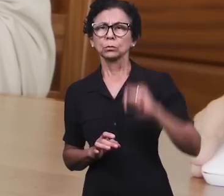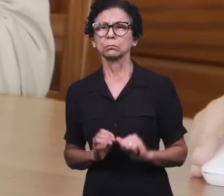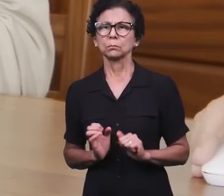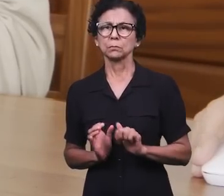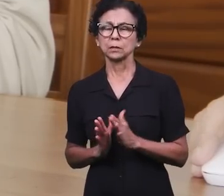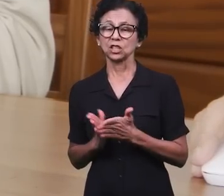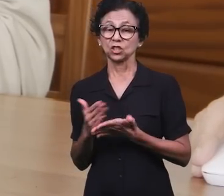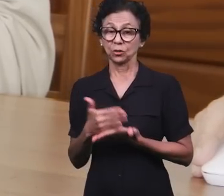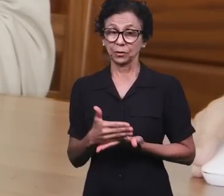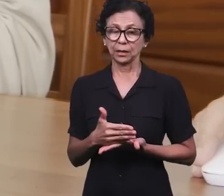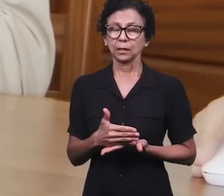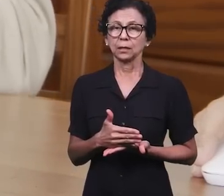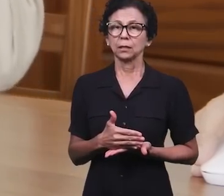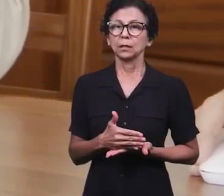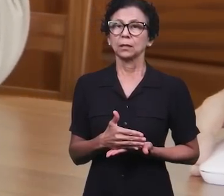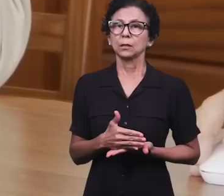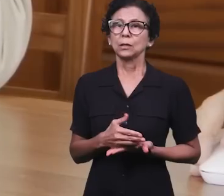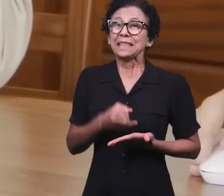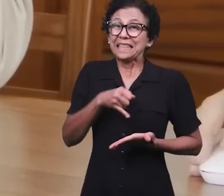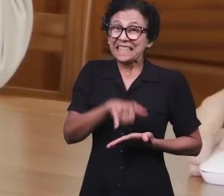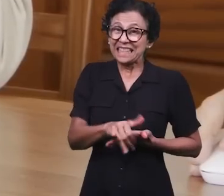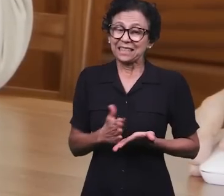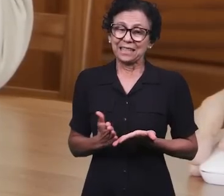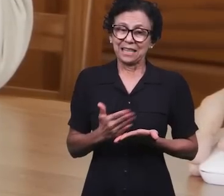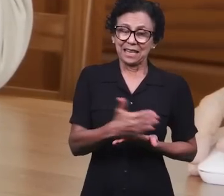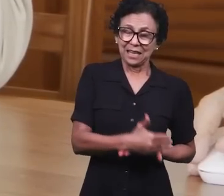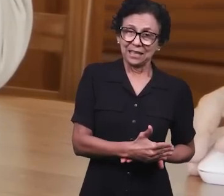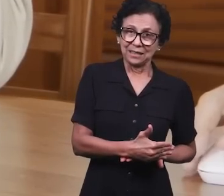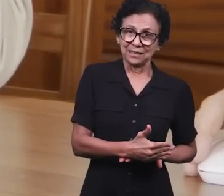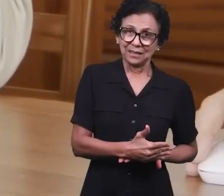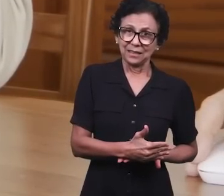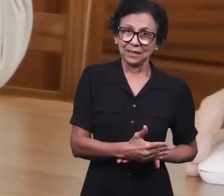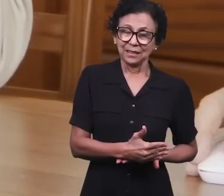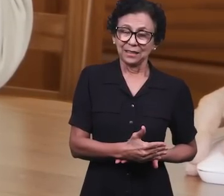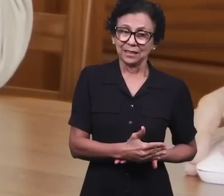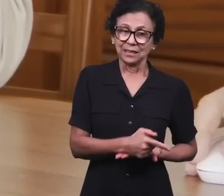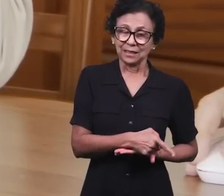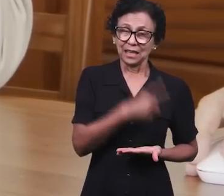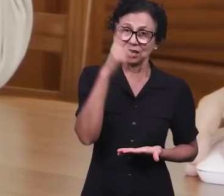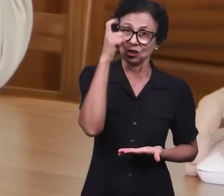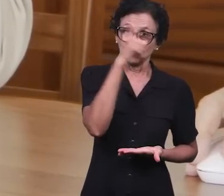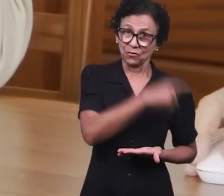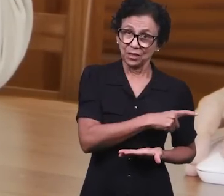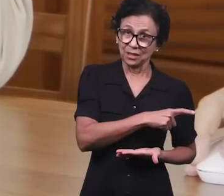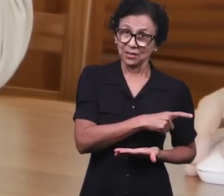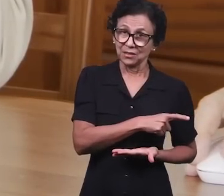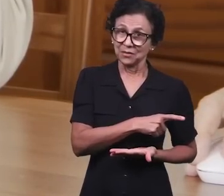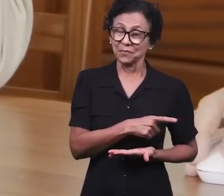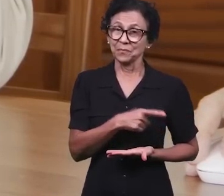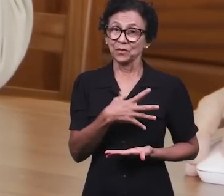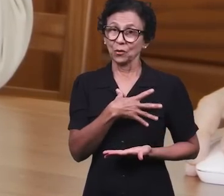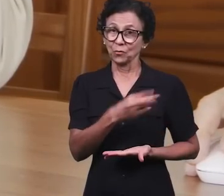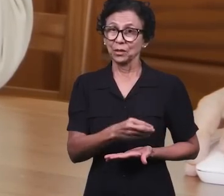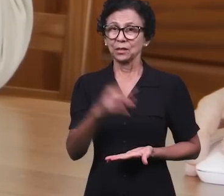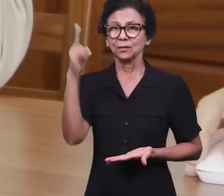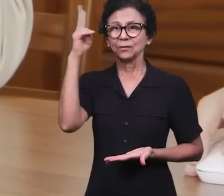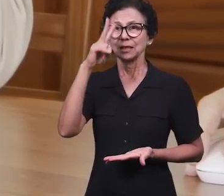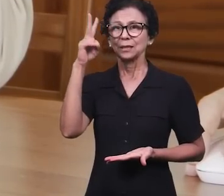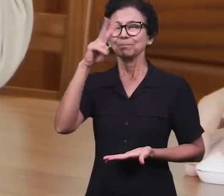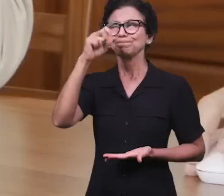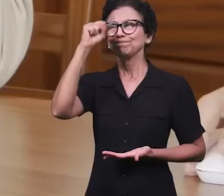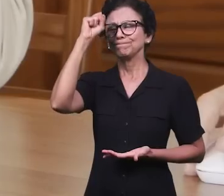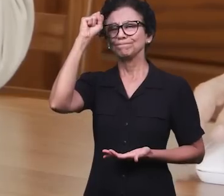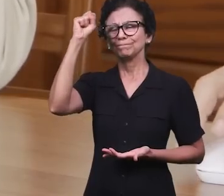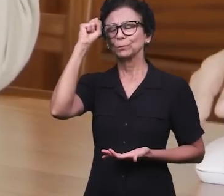na vida dele, mas quando ele estiver na dificuldade, ele vai lembrar dos seus ensinos. Ele